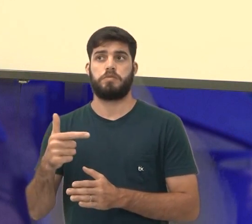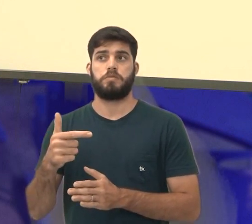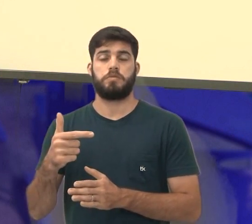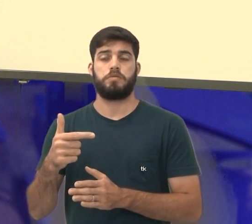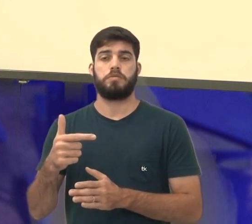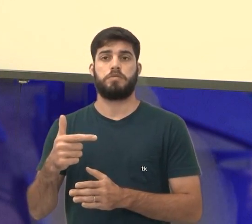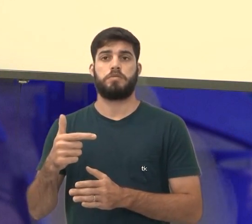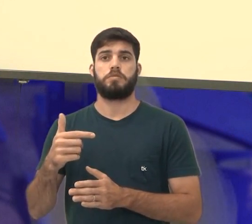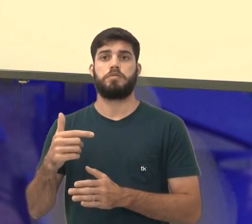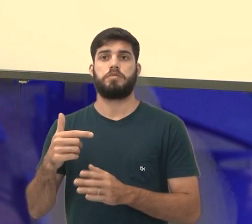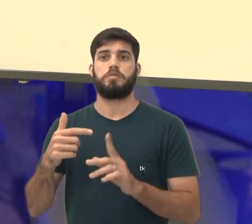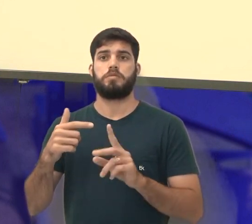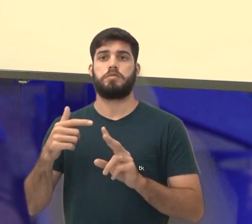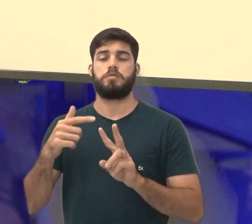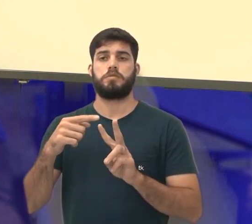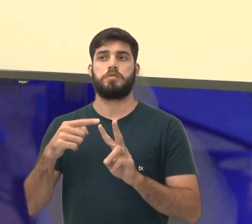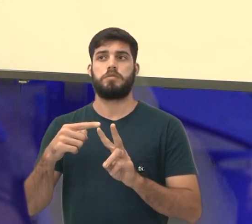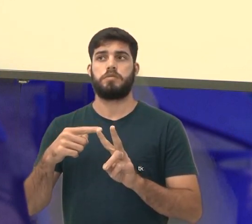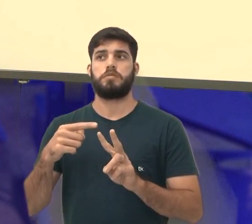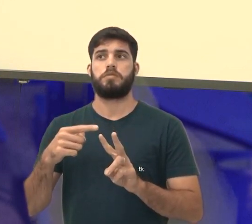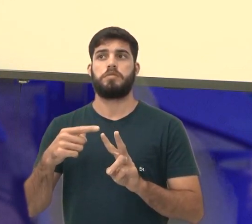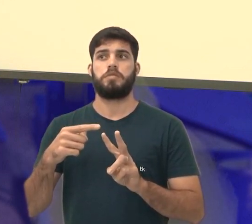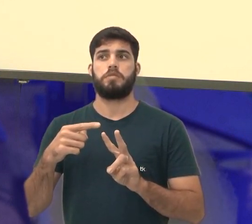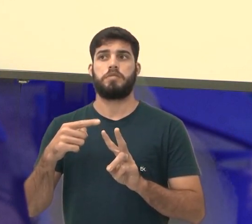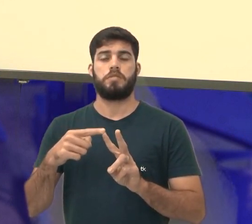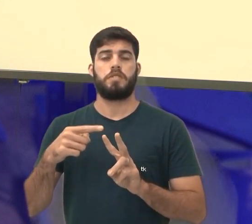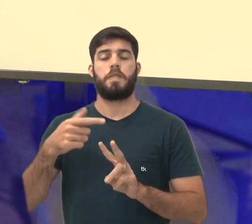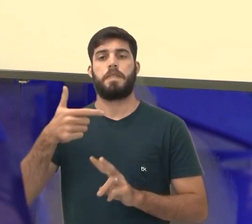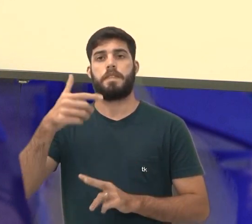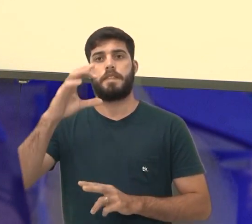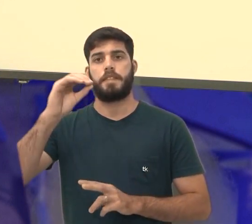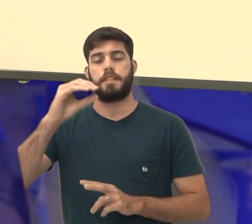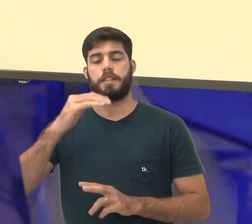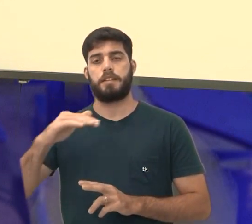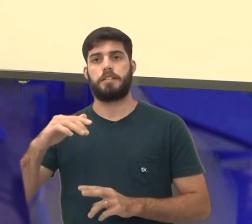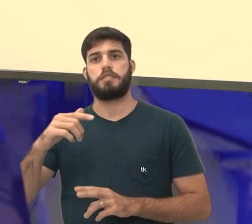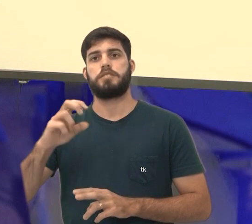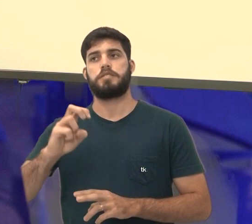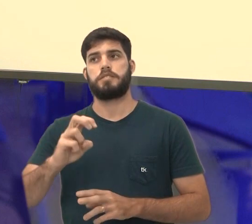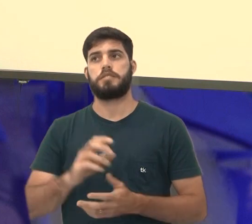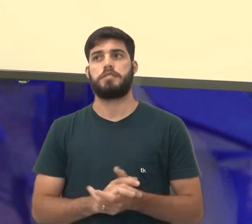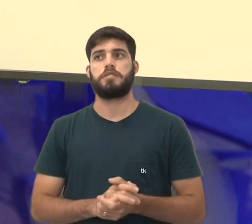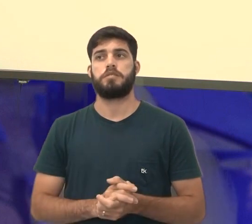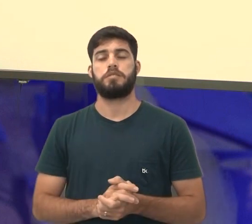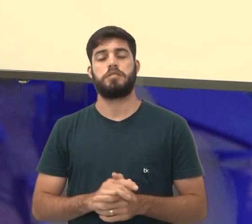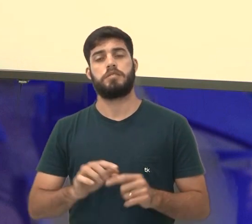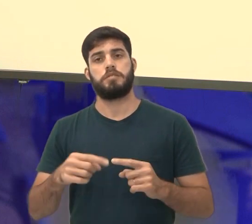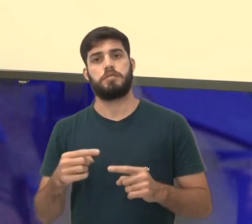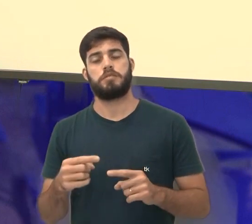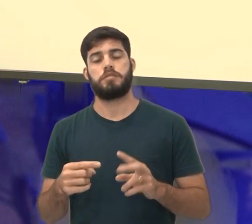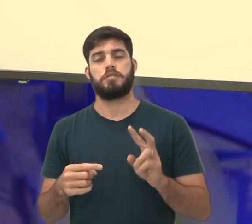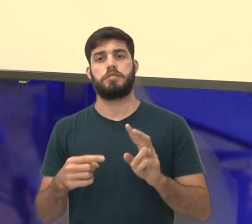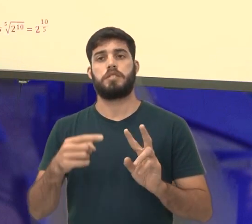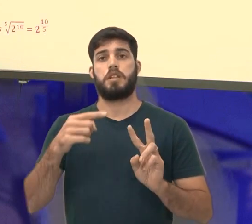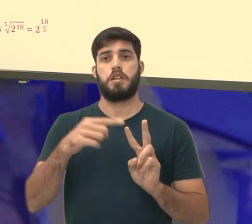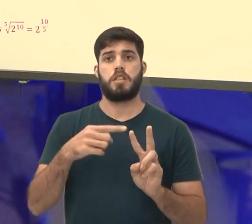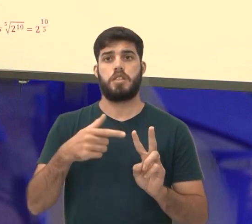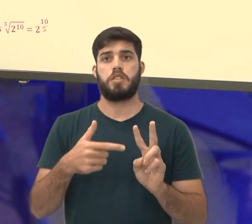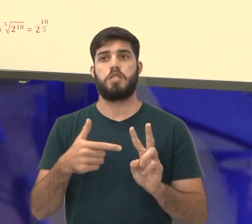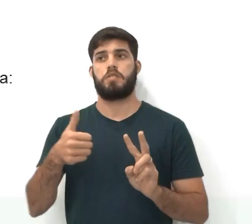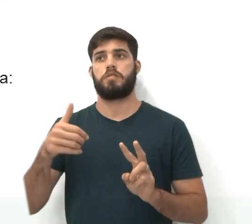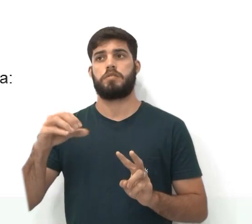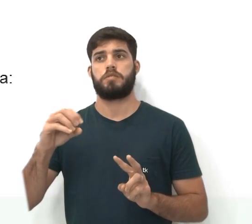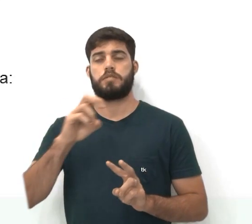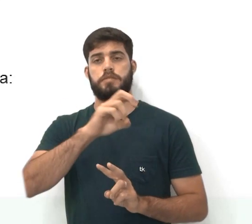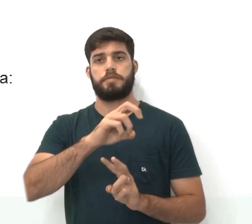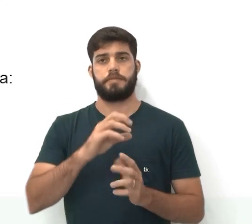elevado a 10 quintos e do outro lado eu tenho raiz quinta de 2 a décimo. Essa jogada está correta? Então, a